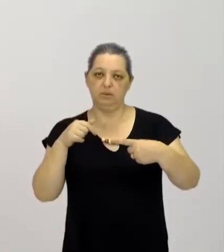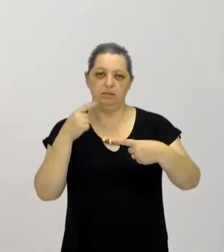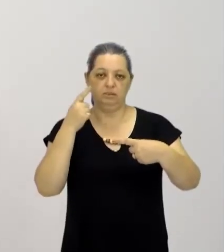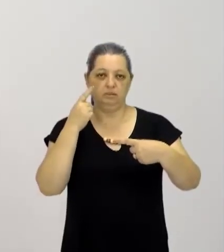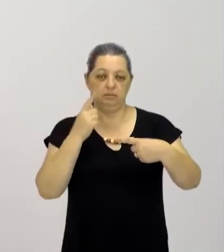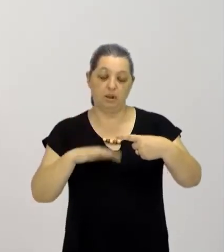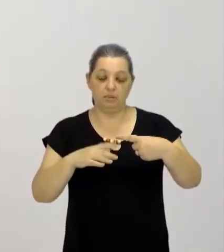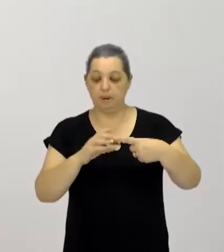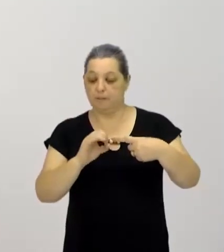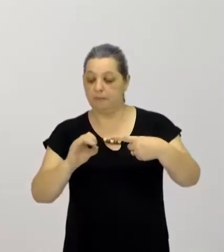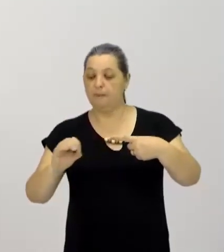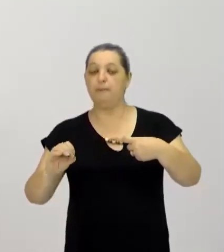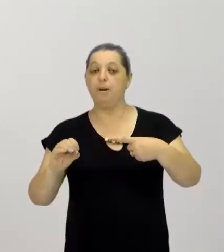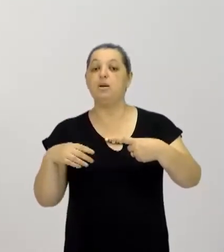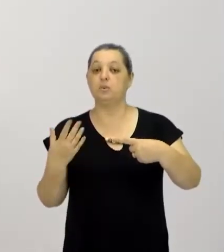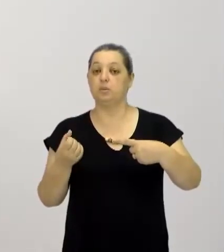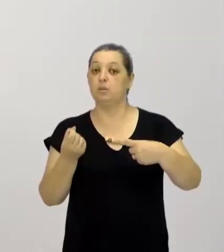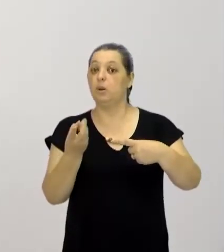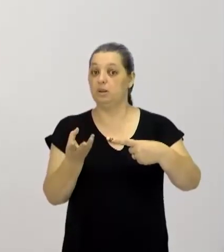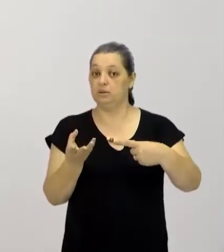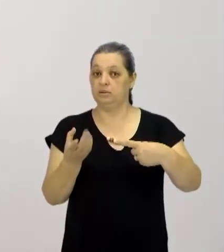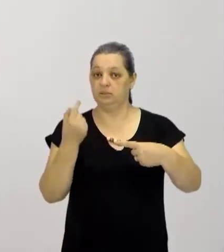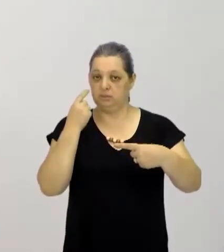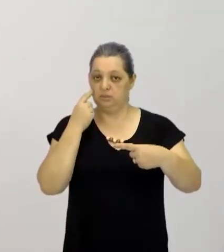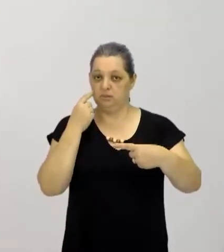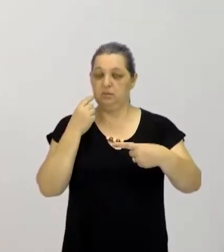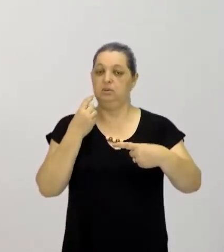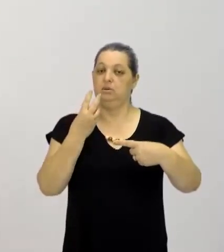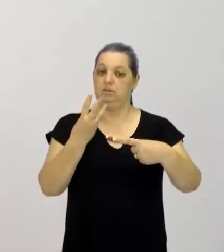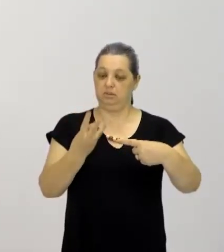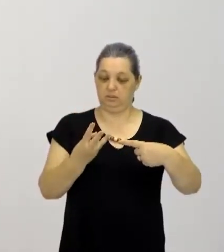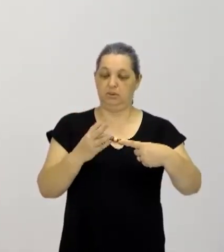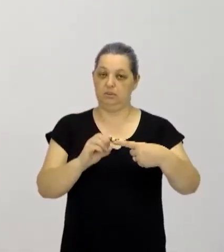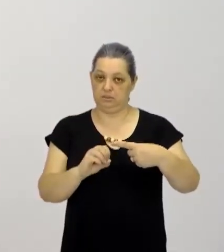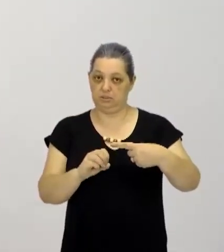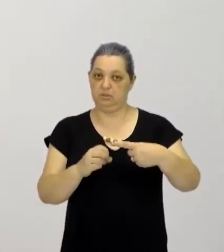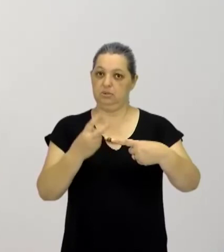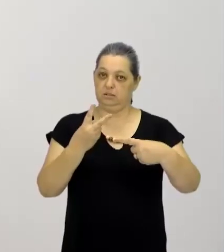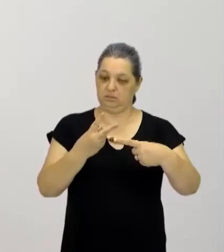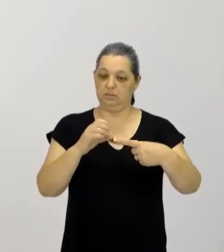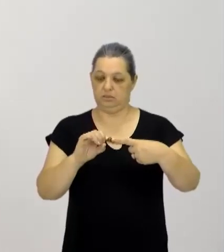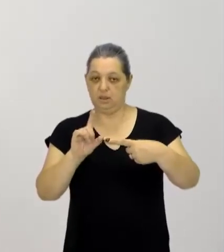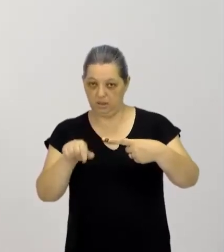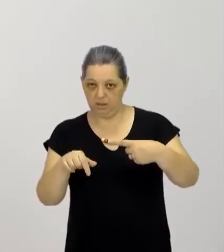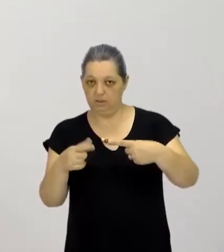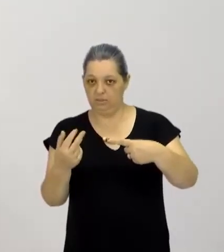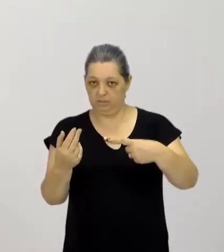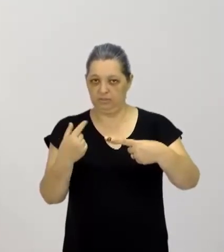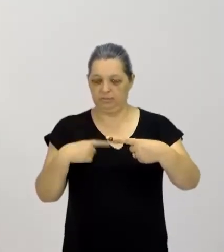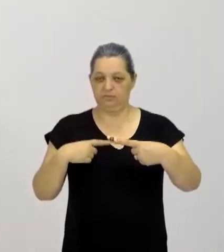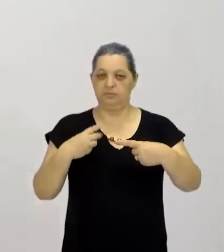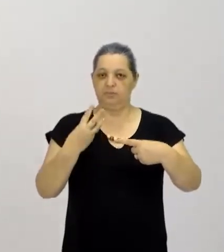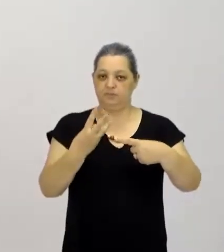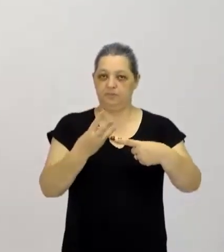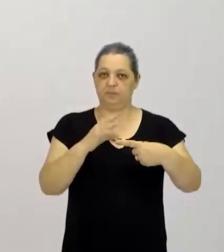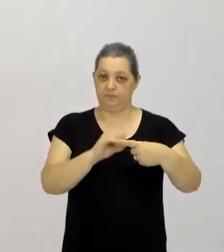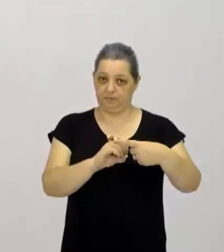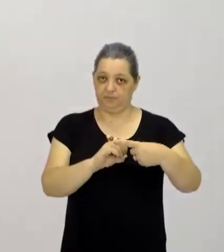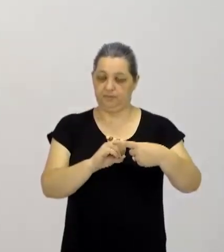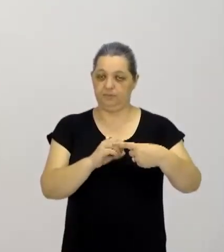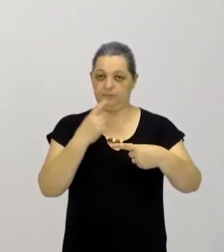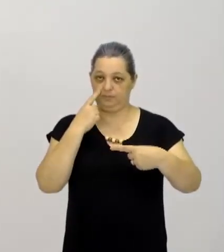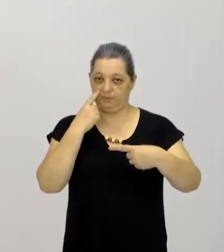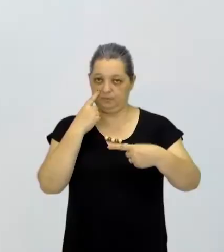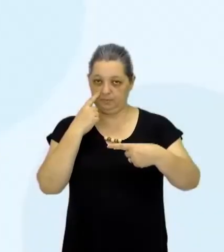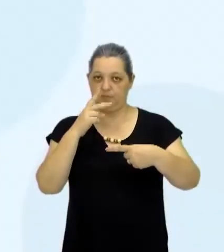Tá. Olhou aquilo, é a quantidade de casas. Tem três zeros, três casas. Dois zeros, duas casas. Ah, tá. Então aqui tinham três zeros, três casas, por isso que